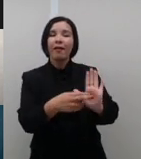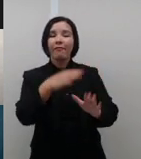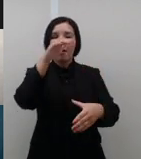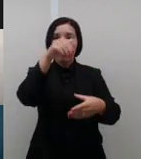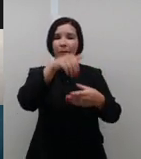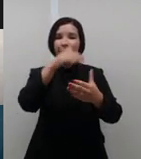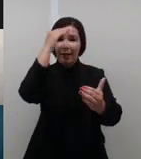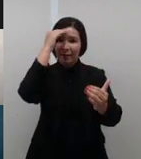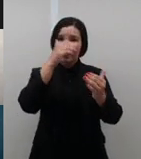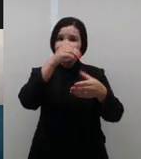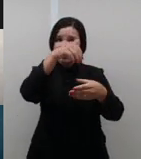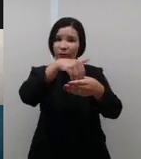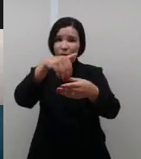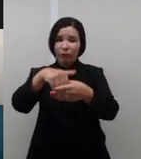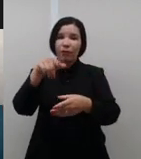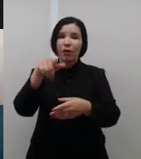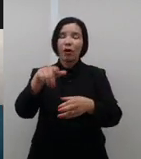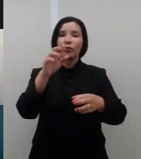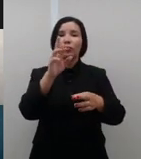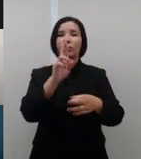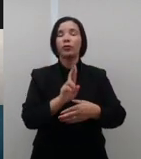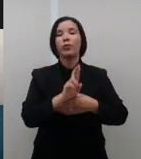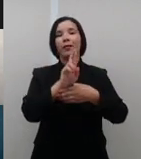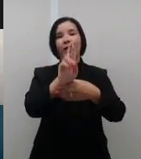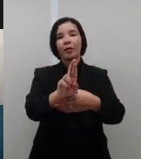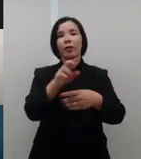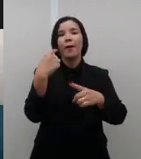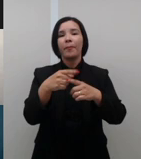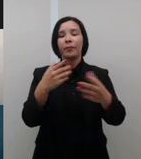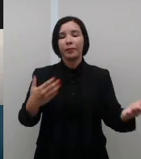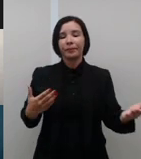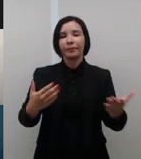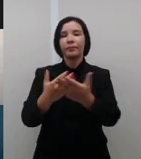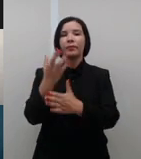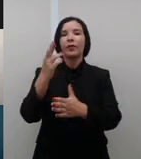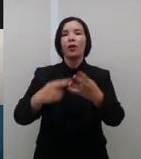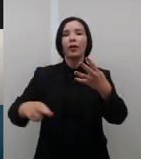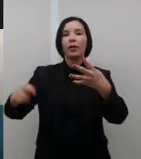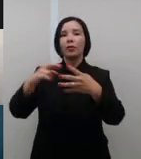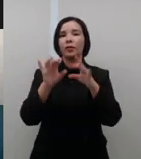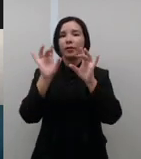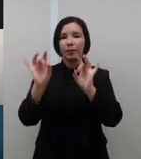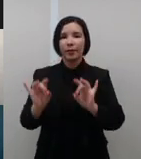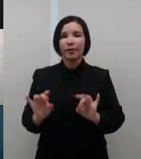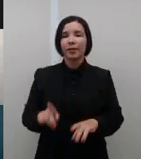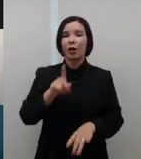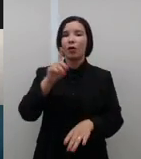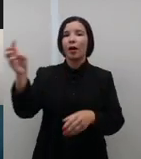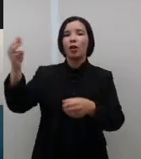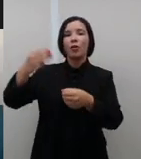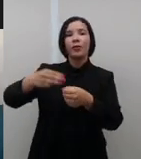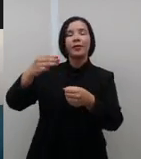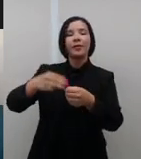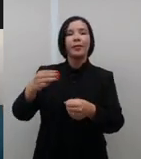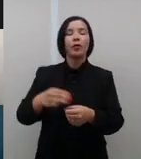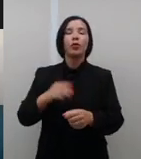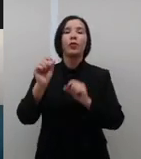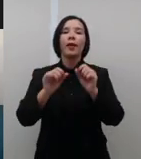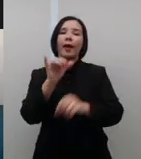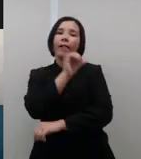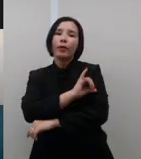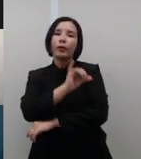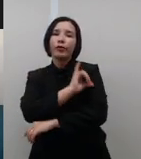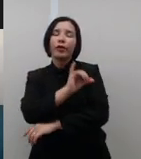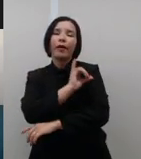relator, que optou por dar provimento ao recurso especial do município do Rio de Janeiro e, em verdade, acabou pulverizando